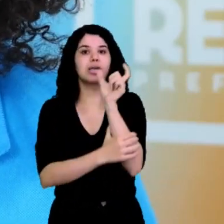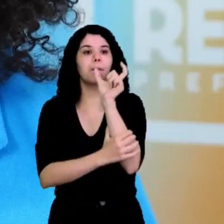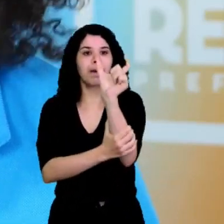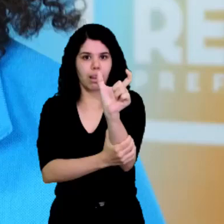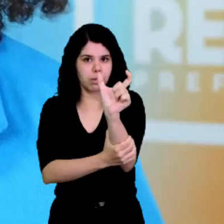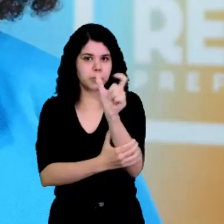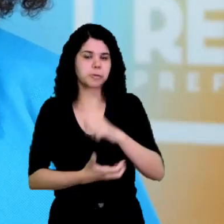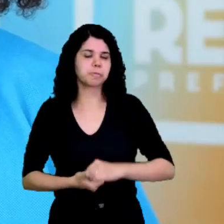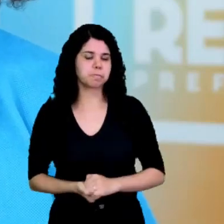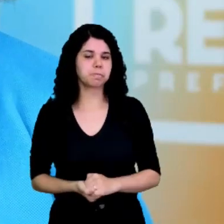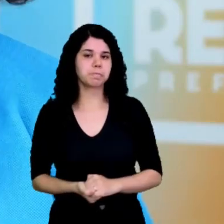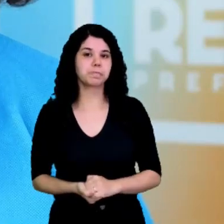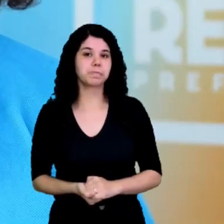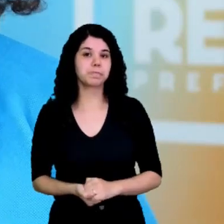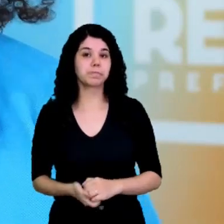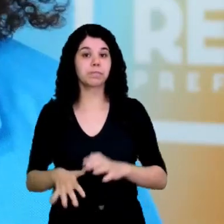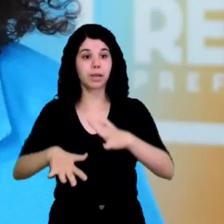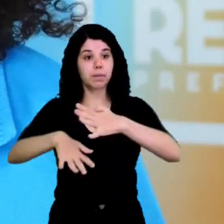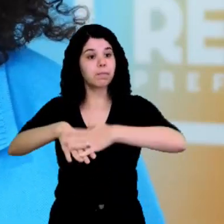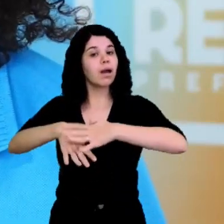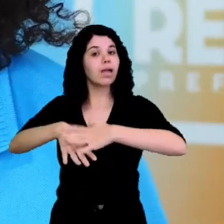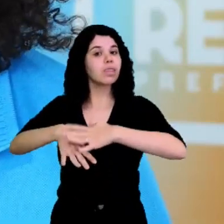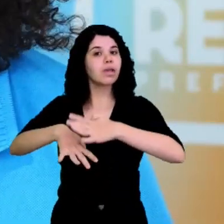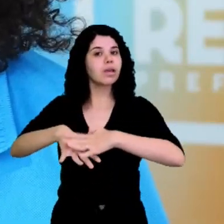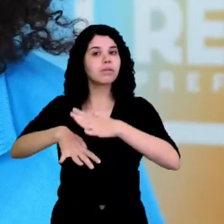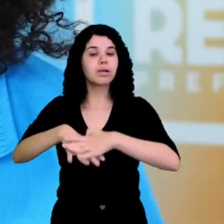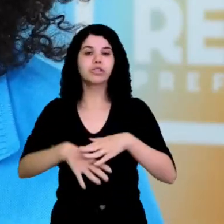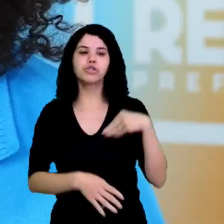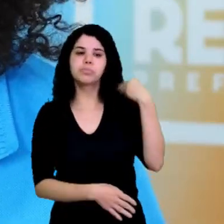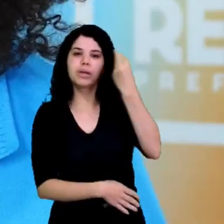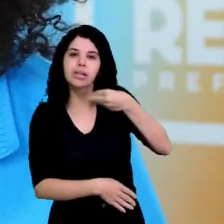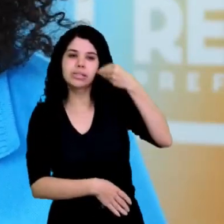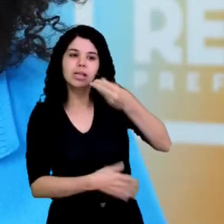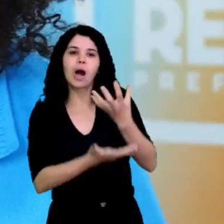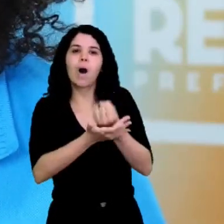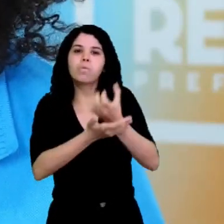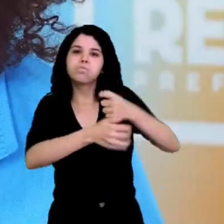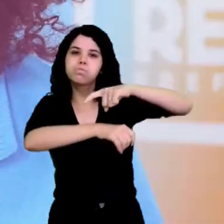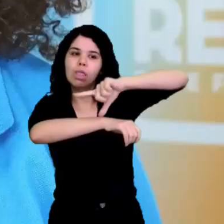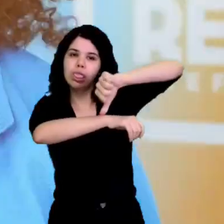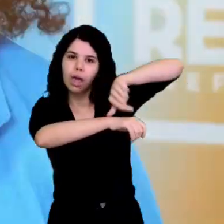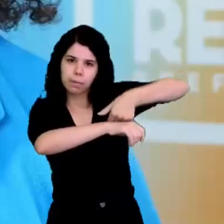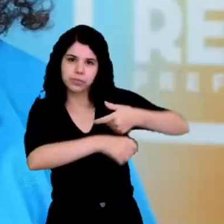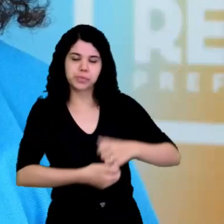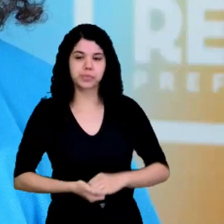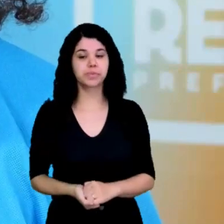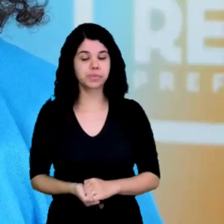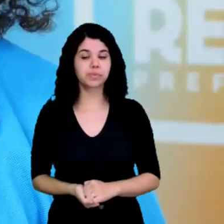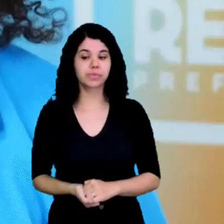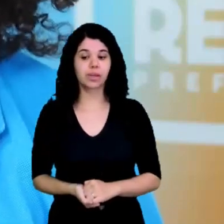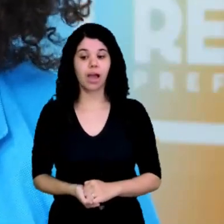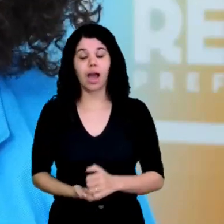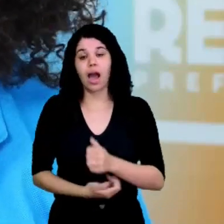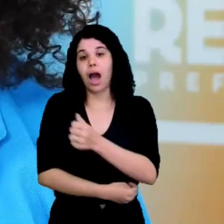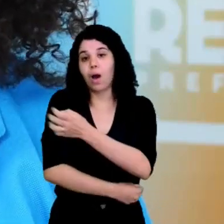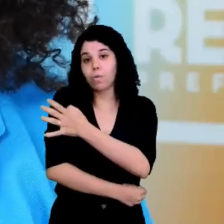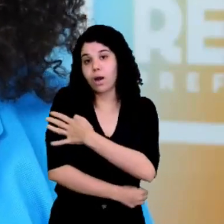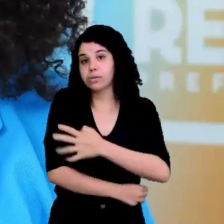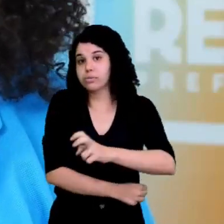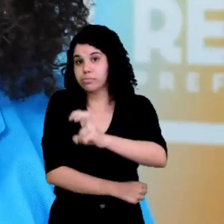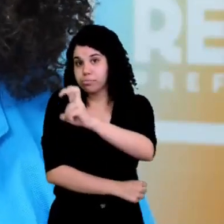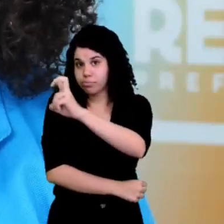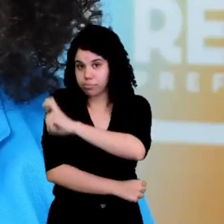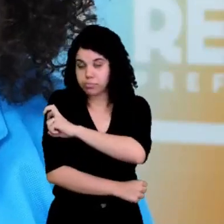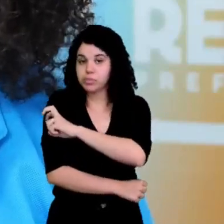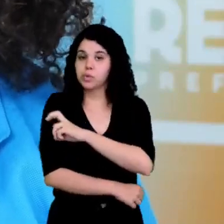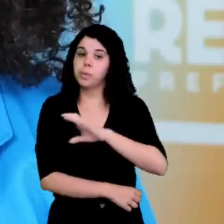né? Já em matemática, experimentar e medir o tempo. Vamos ver? Para os estudantes do quarto e quinto ano,